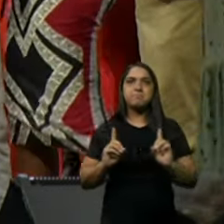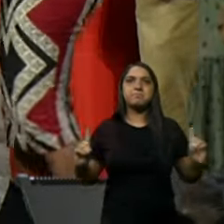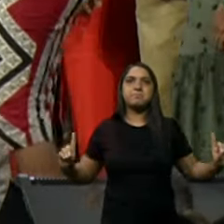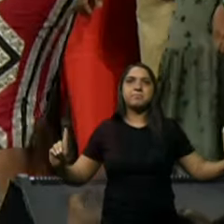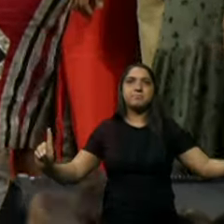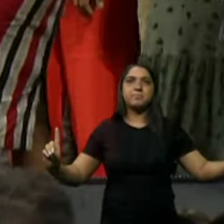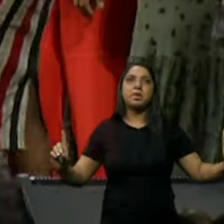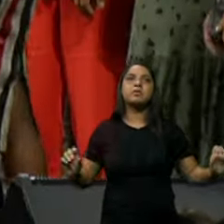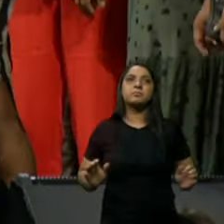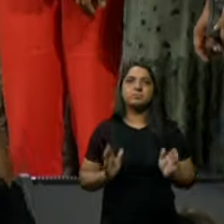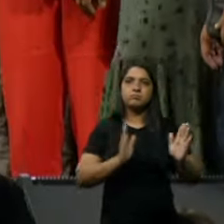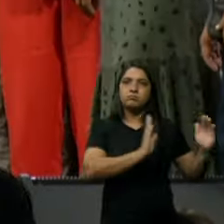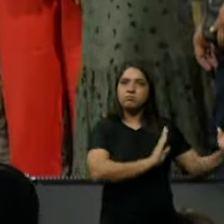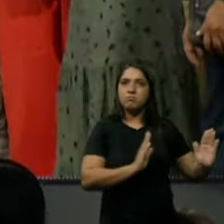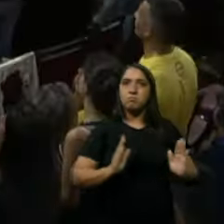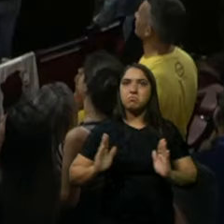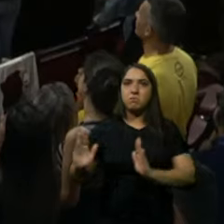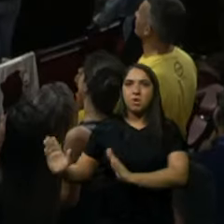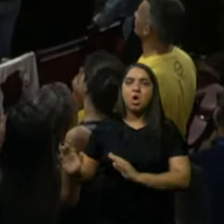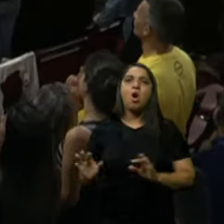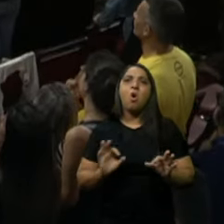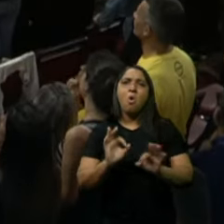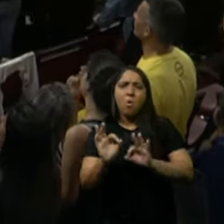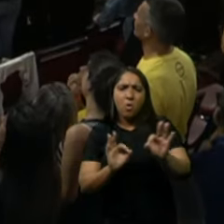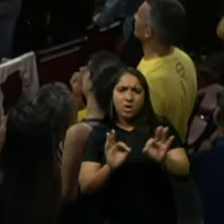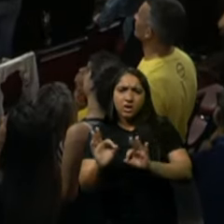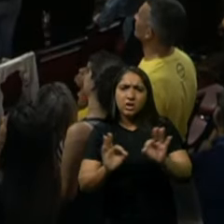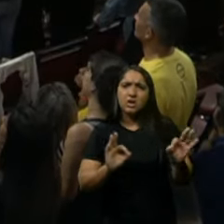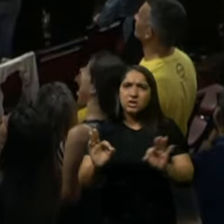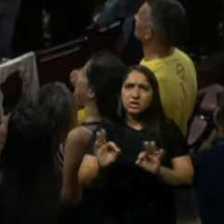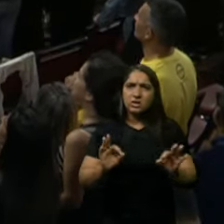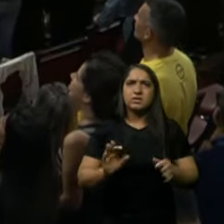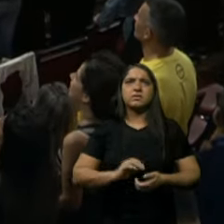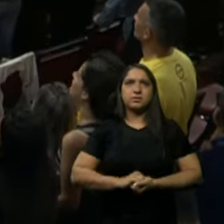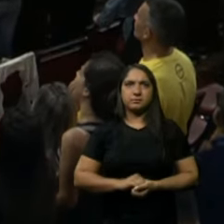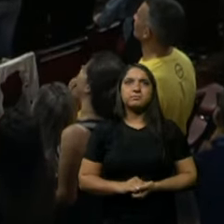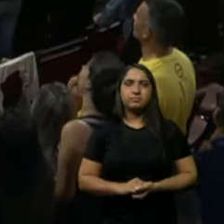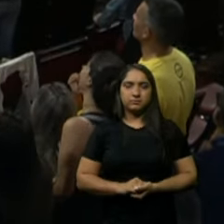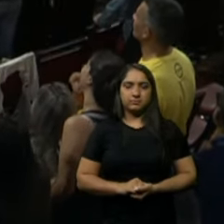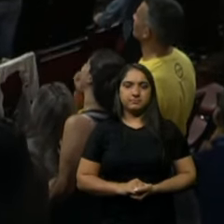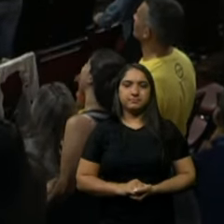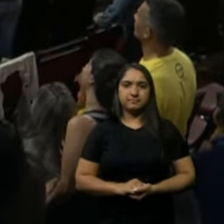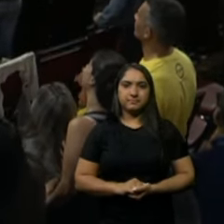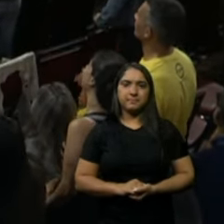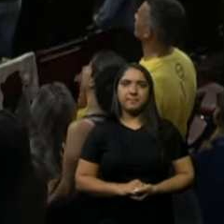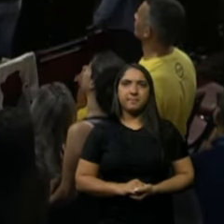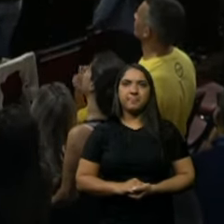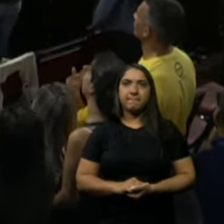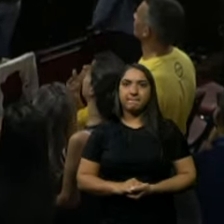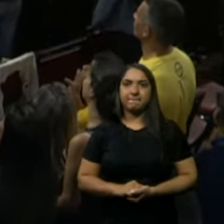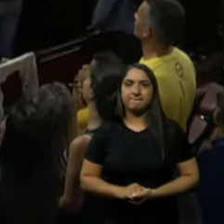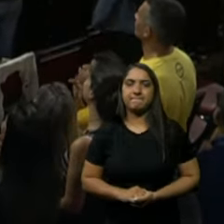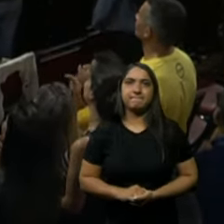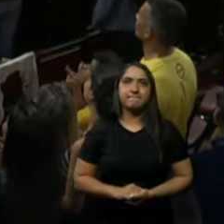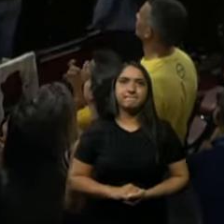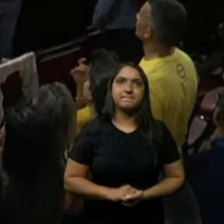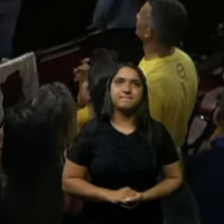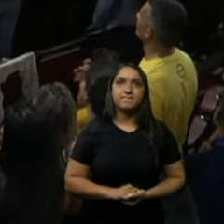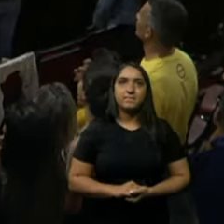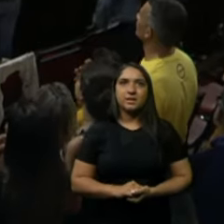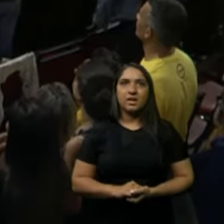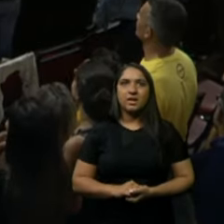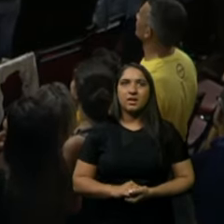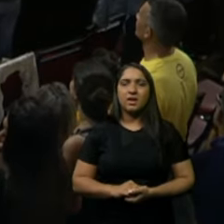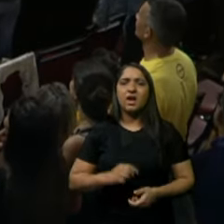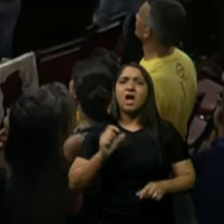lá e tá bom vem mais para agora você foi muito volta volta com a tela foi muito foi muito Cadê